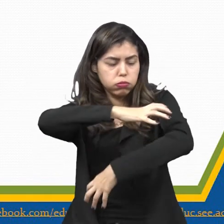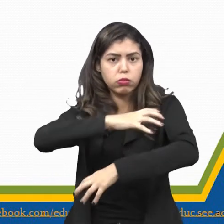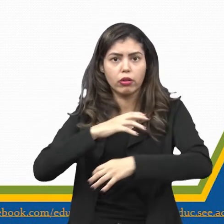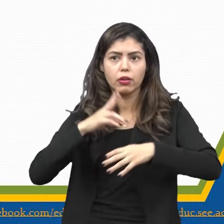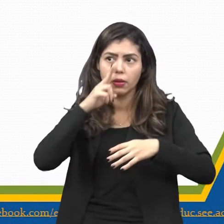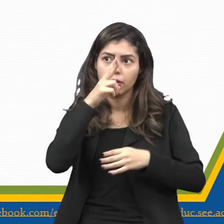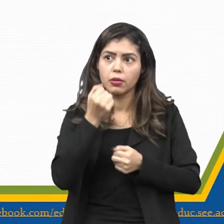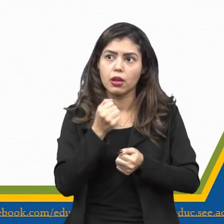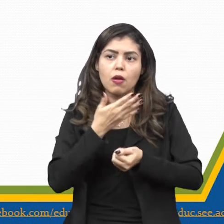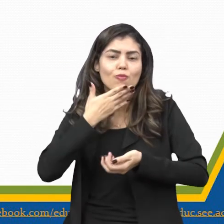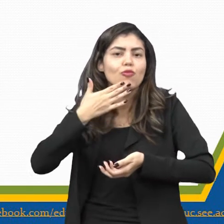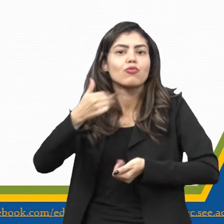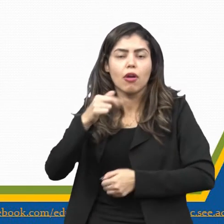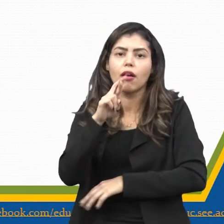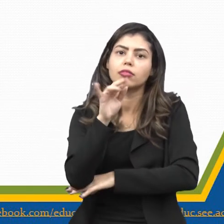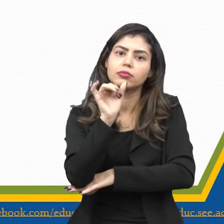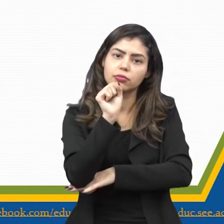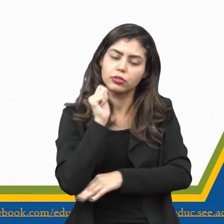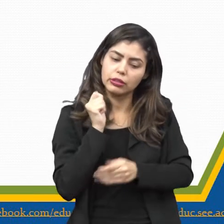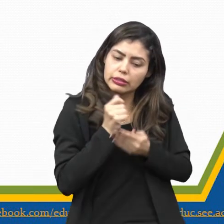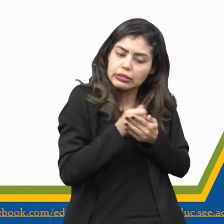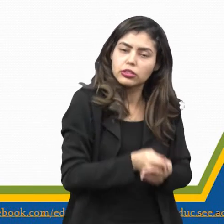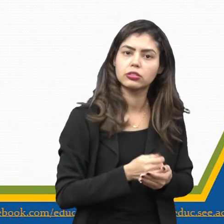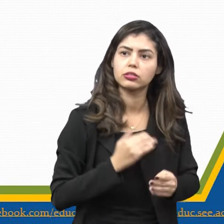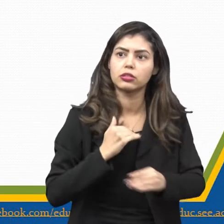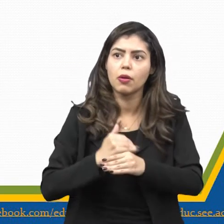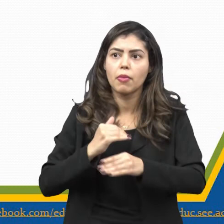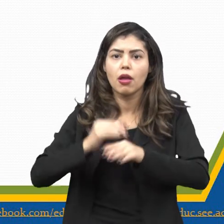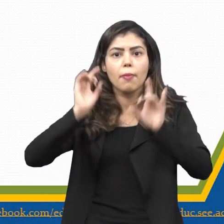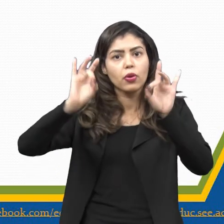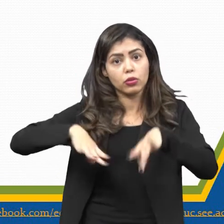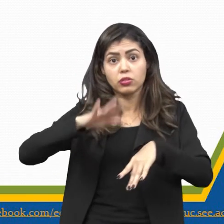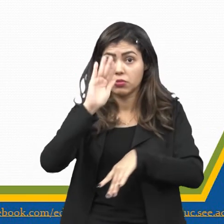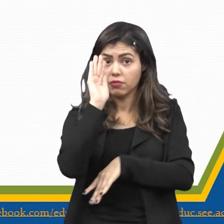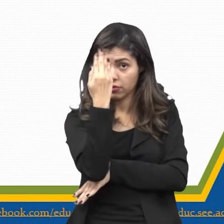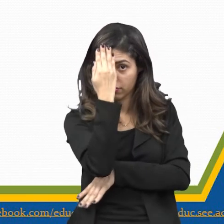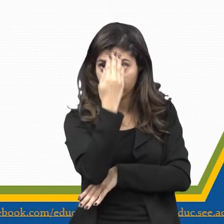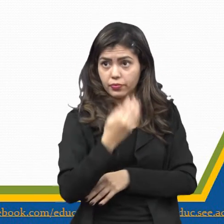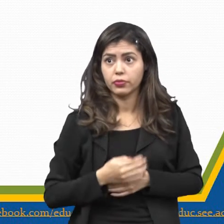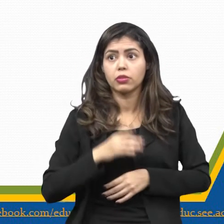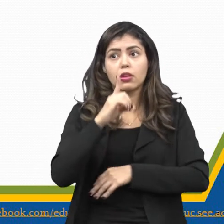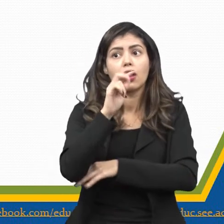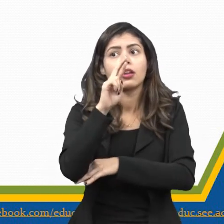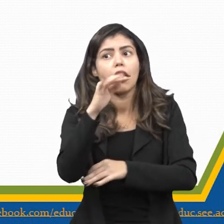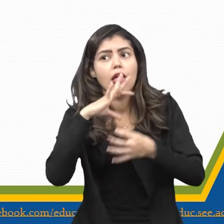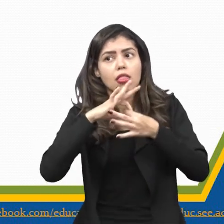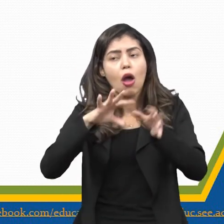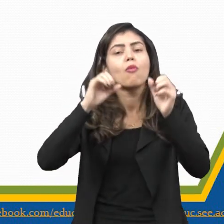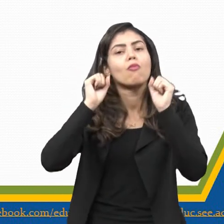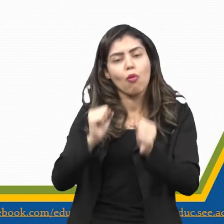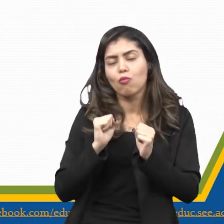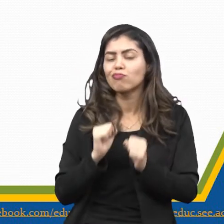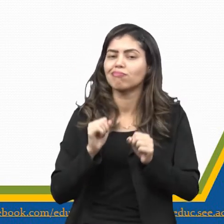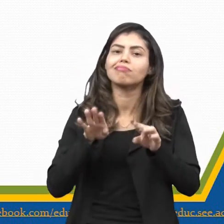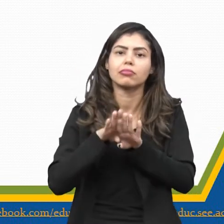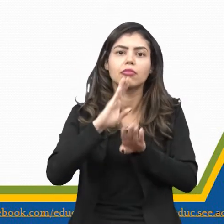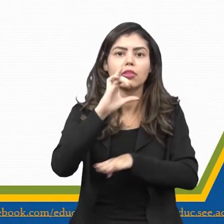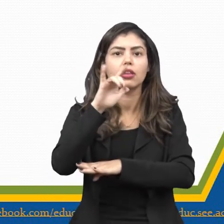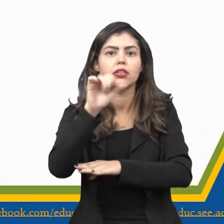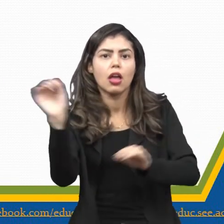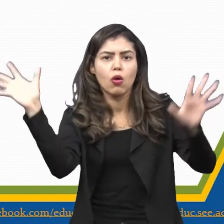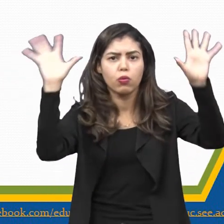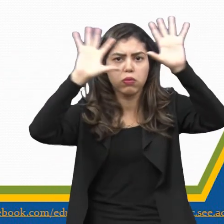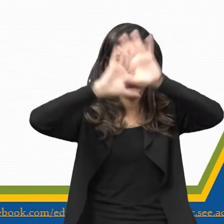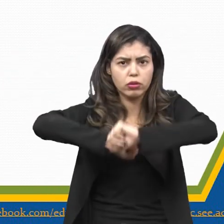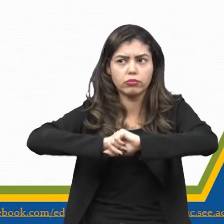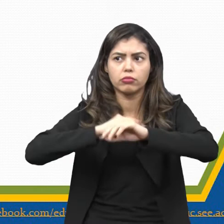resistência e a flexibilidade física. E por último, é falso. Os radicais livres, eles podem causar o envelhecimento da